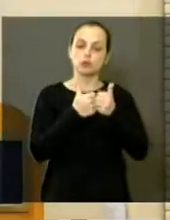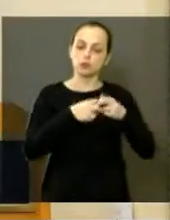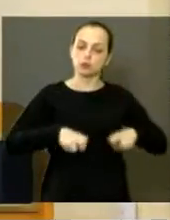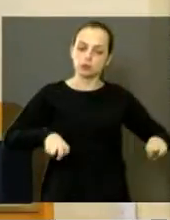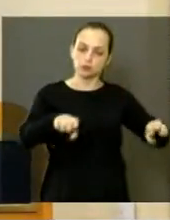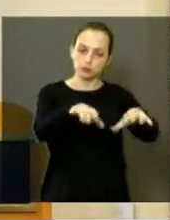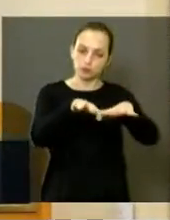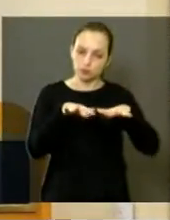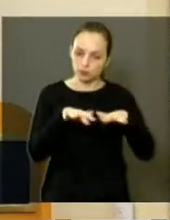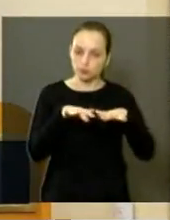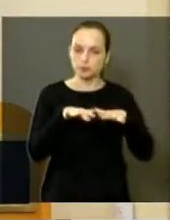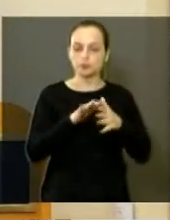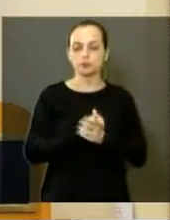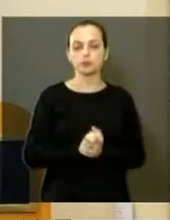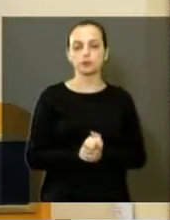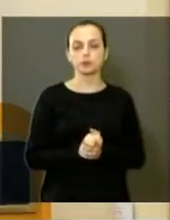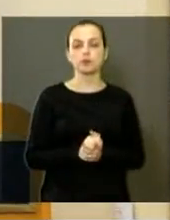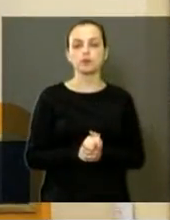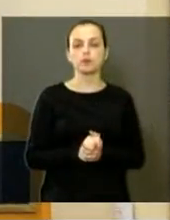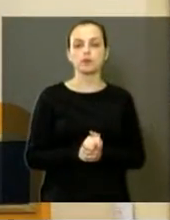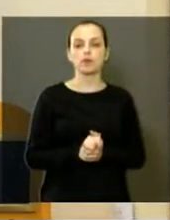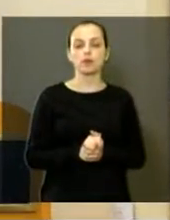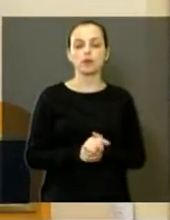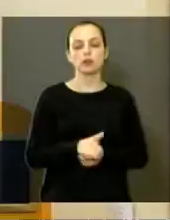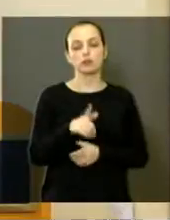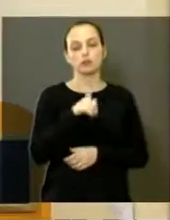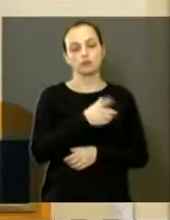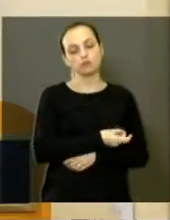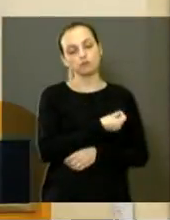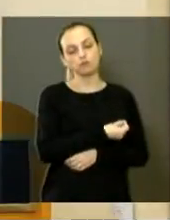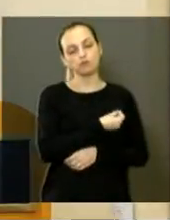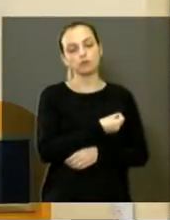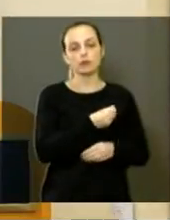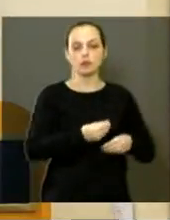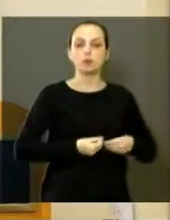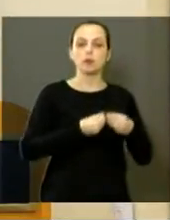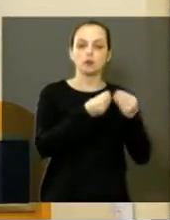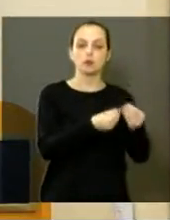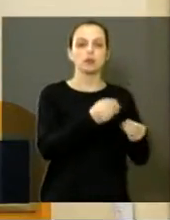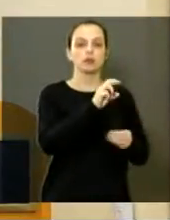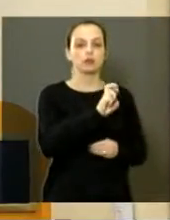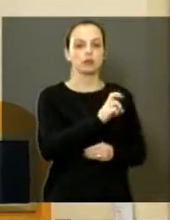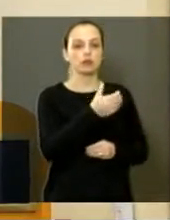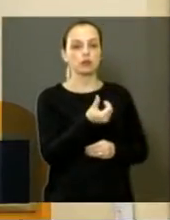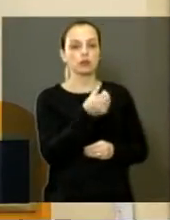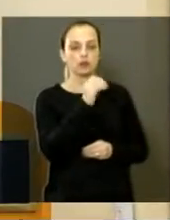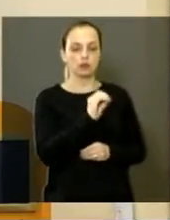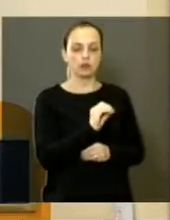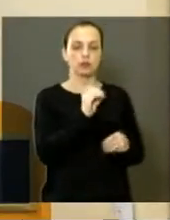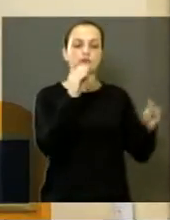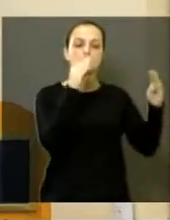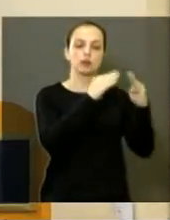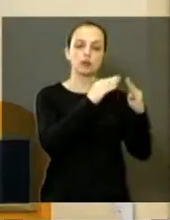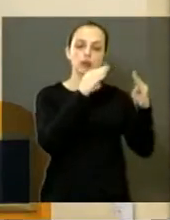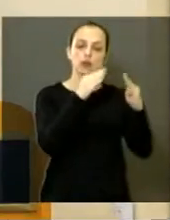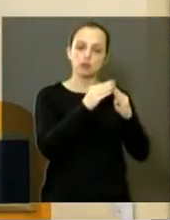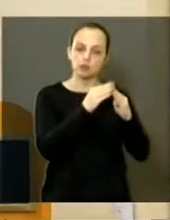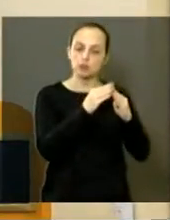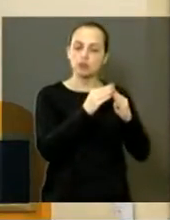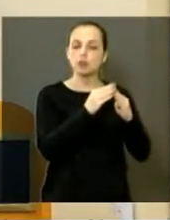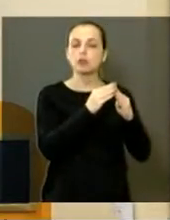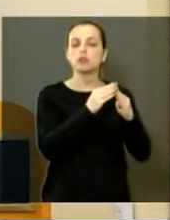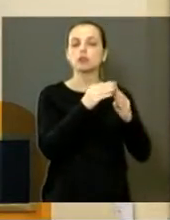e em casa. Dizer que tivemos a honra de participar da entrega de 560 unidades habitacionais lá